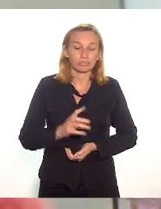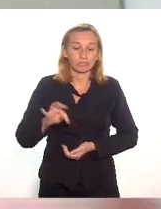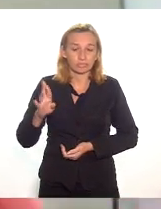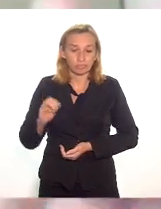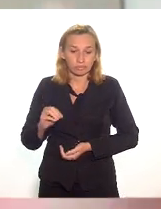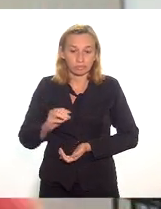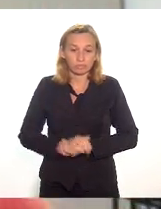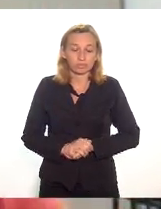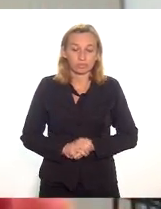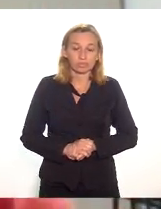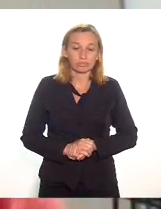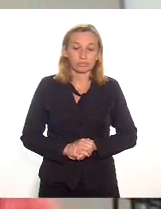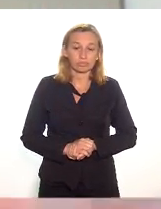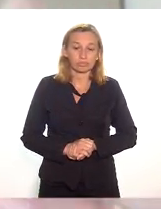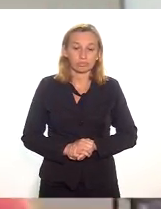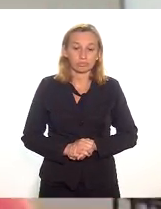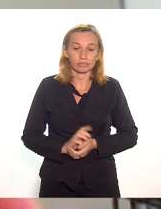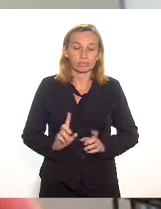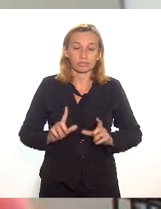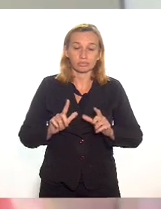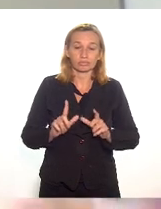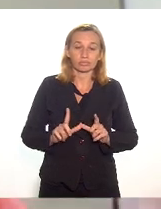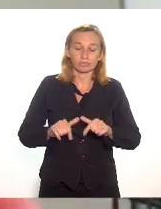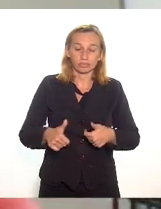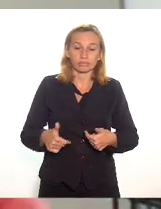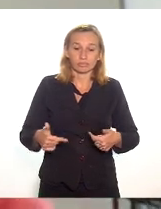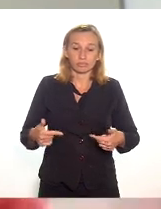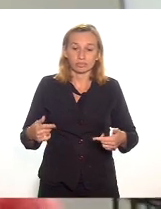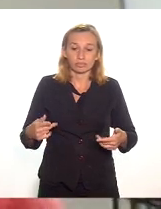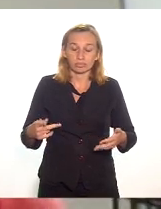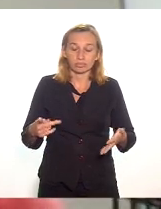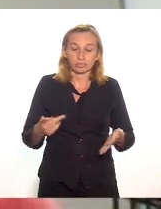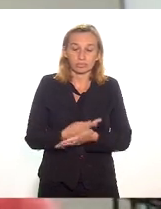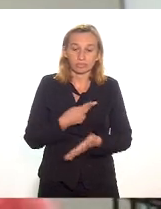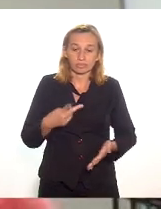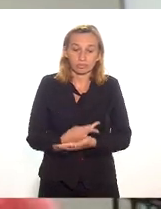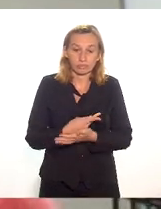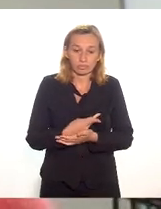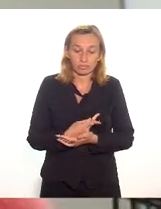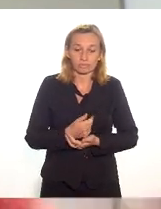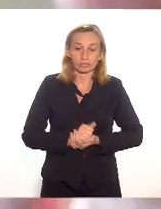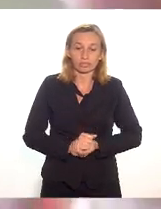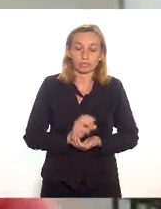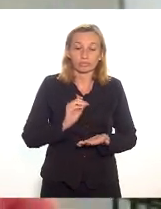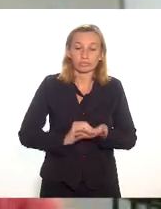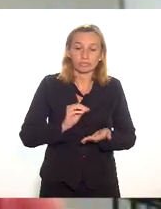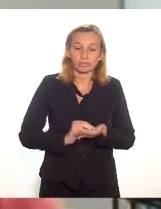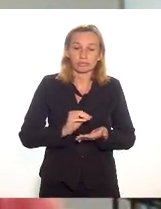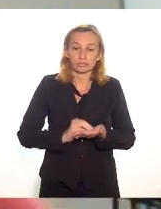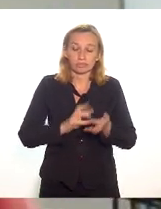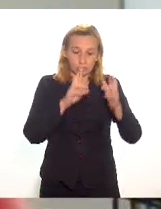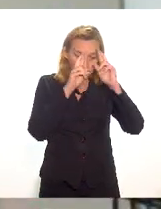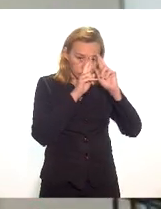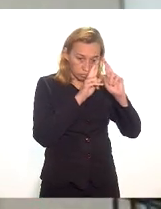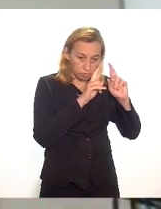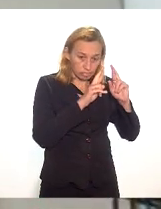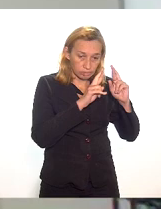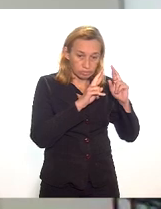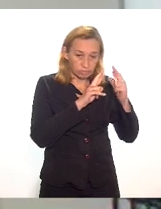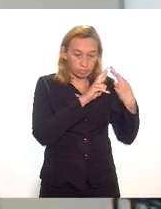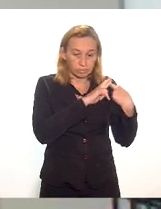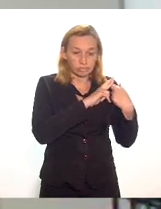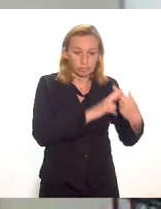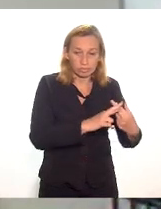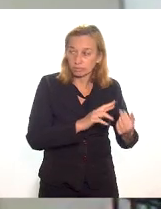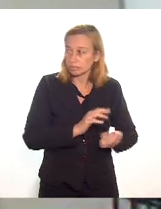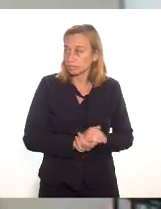está praticando crime de responsabilidade. É um absurdo o governador publicar